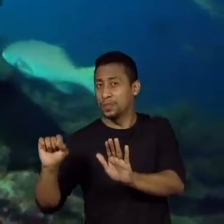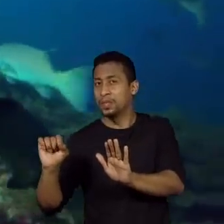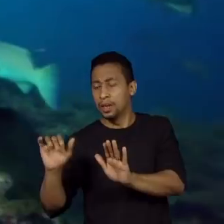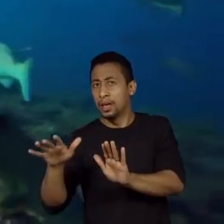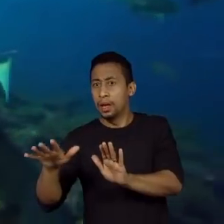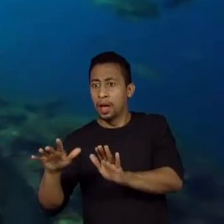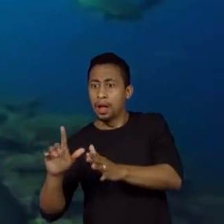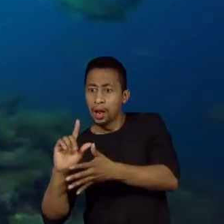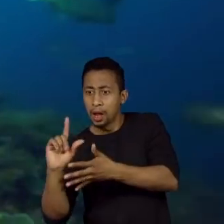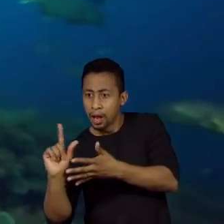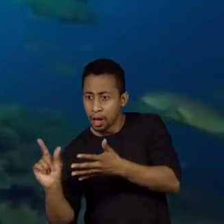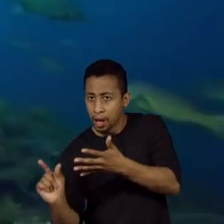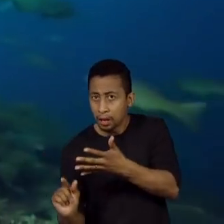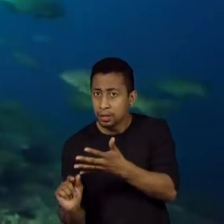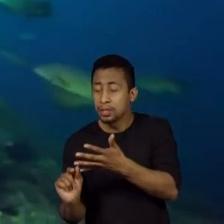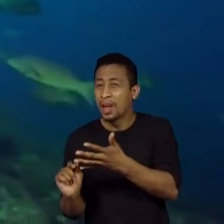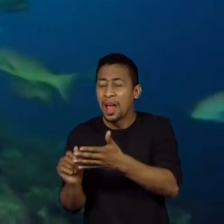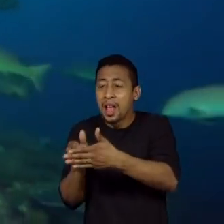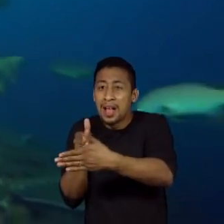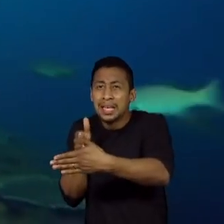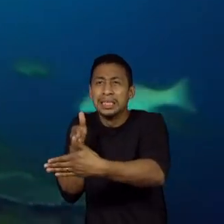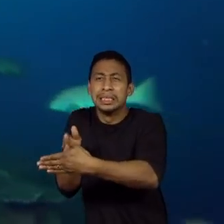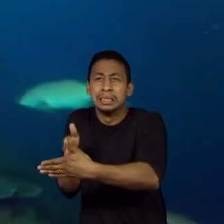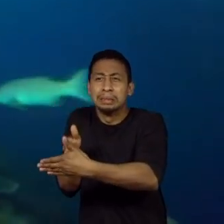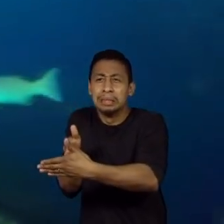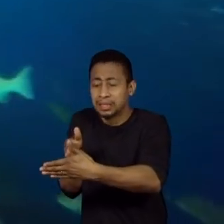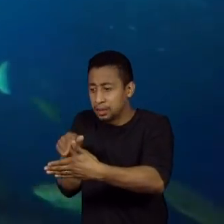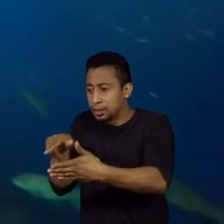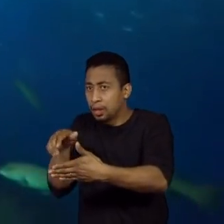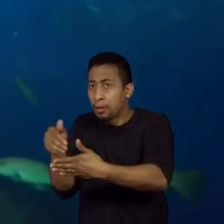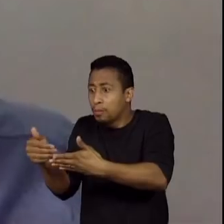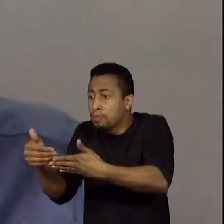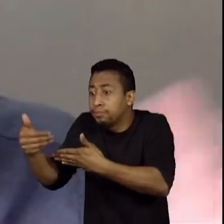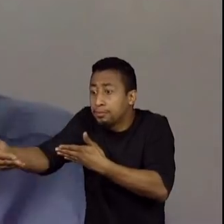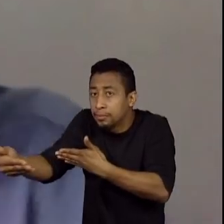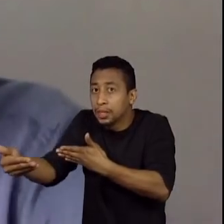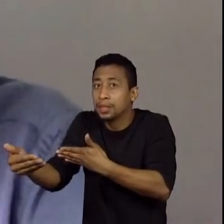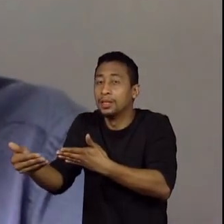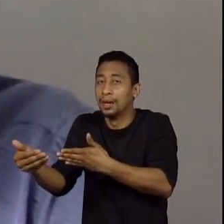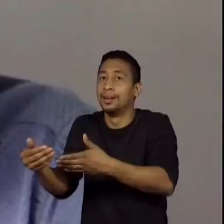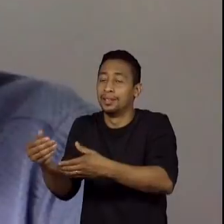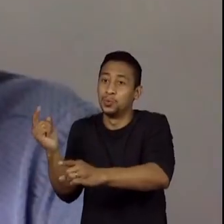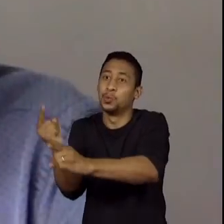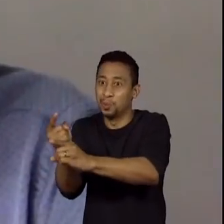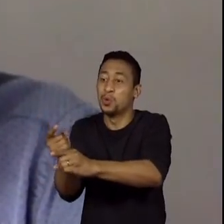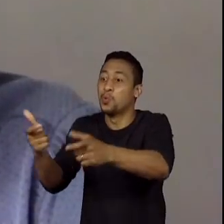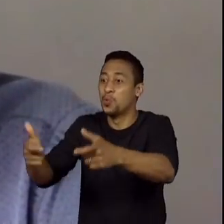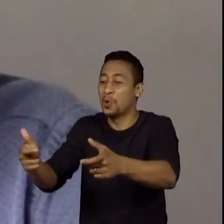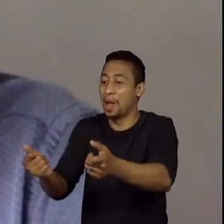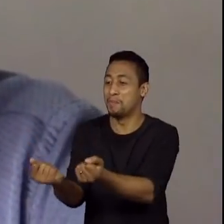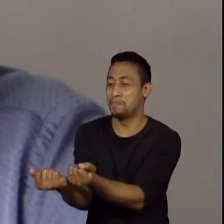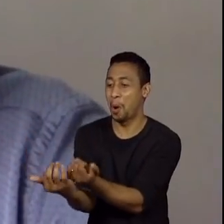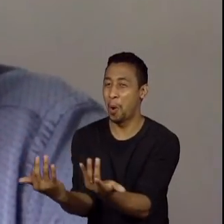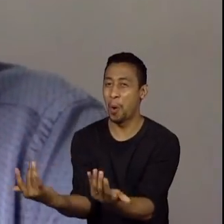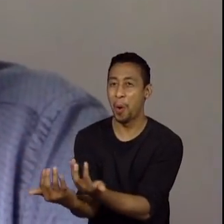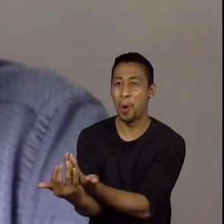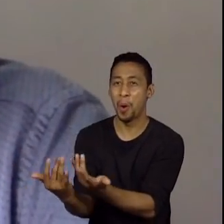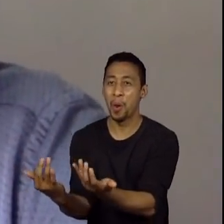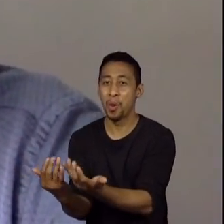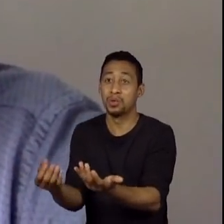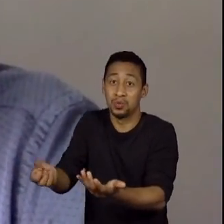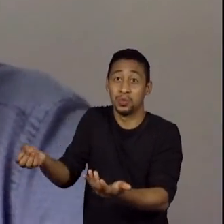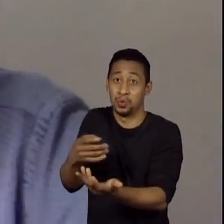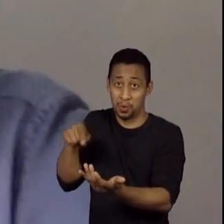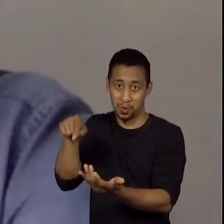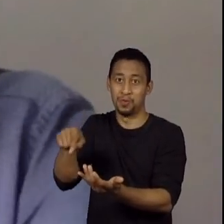para a gente como o limite da ocorrência dessas estruturas construídas por corais. Então,